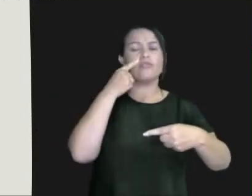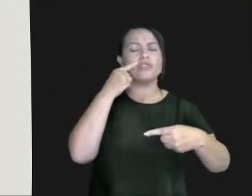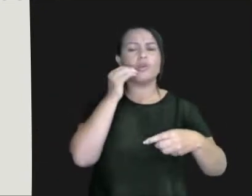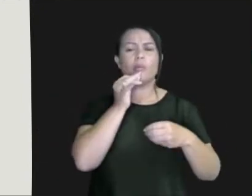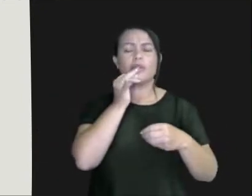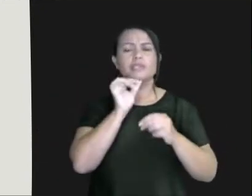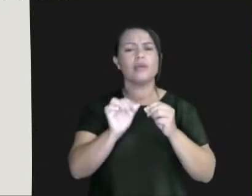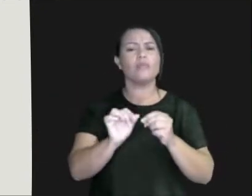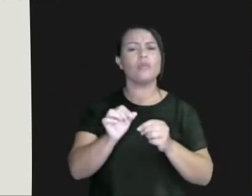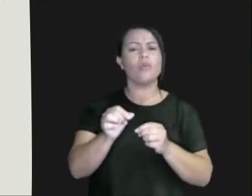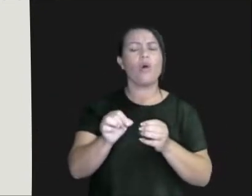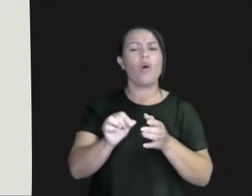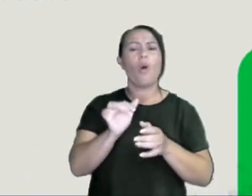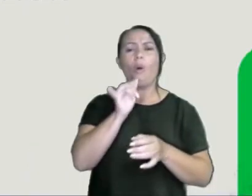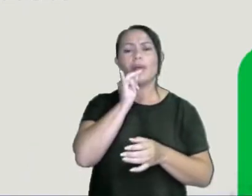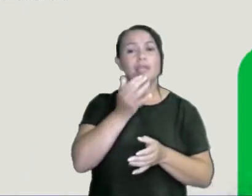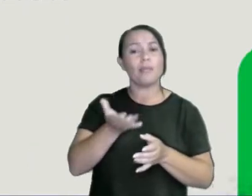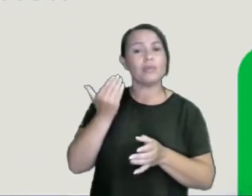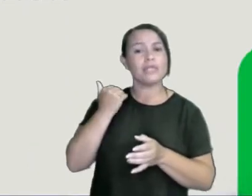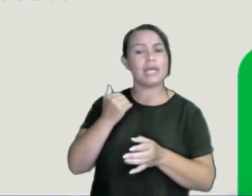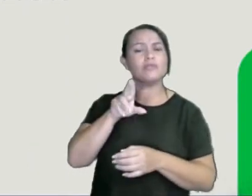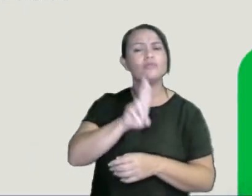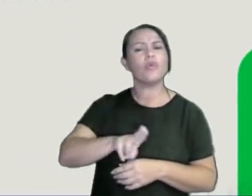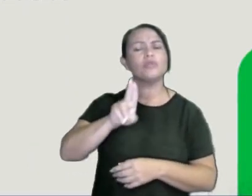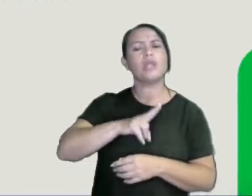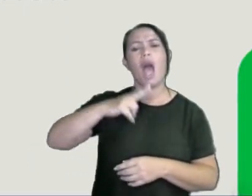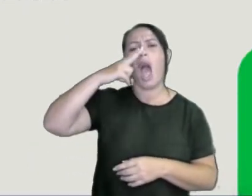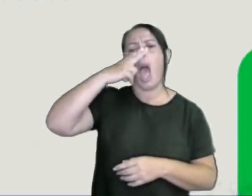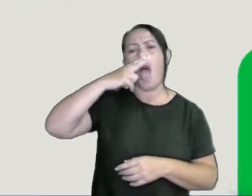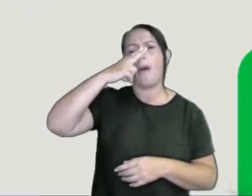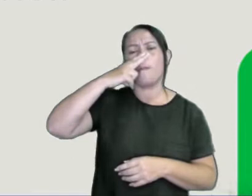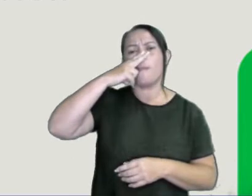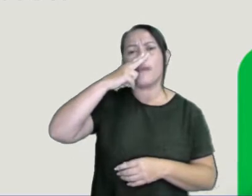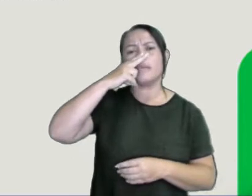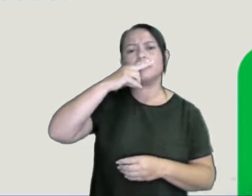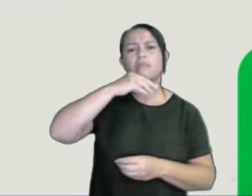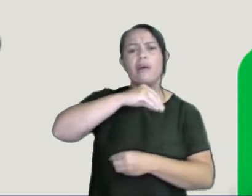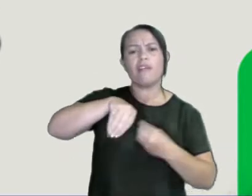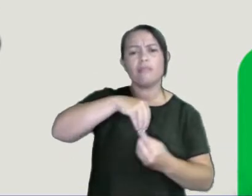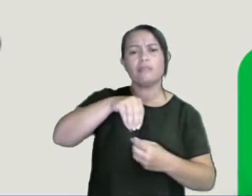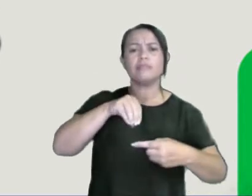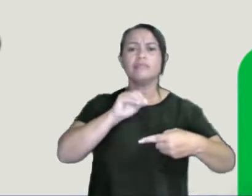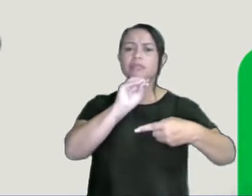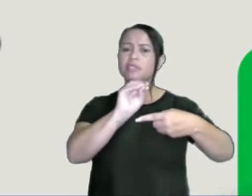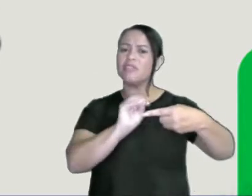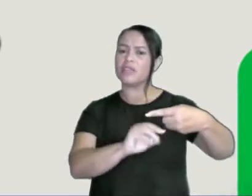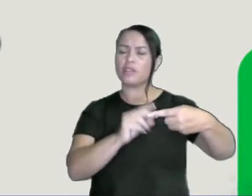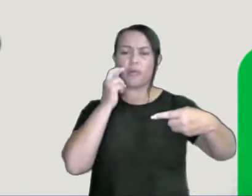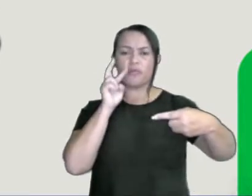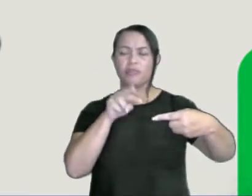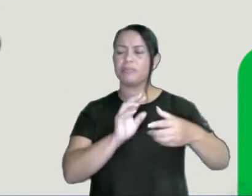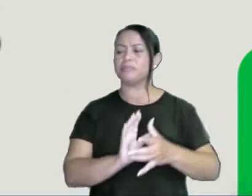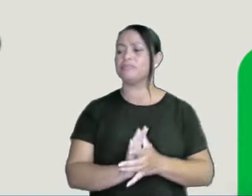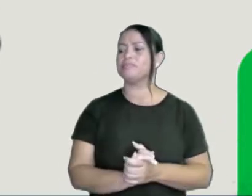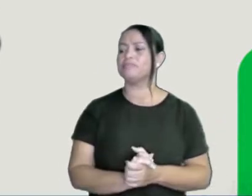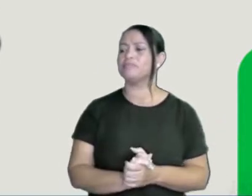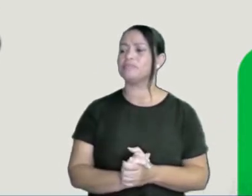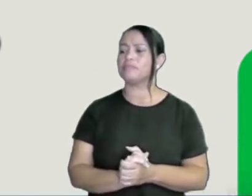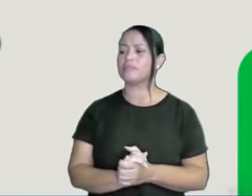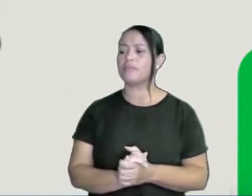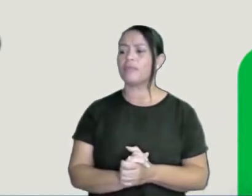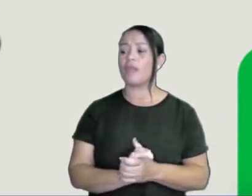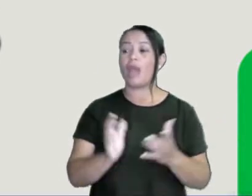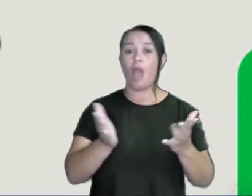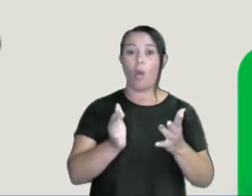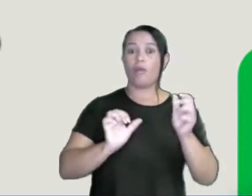exemplo anterior. Vamos usar a mesma fração mista, tá certo? Ó, vamos ver aqui.